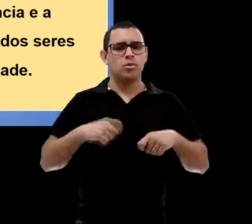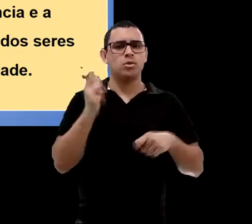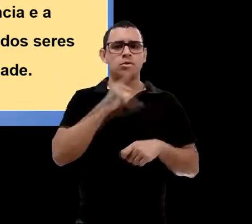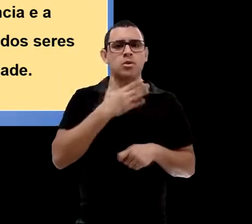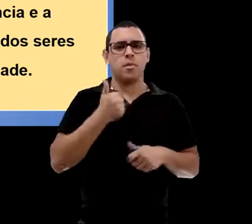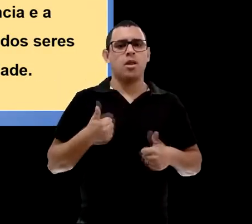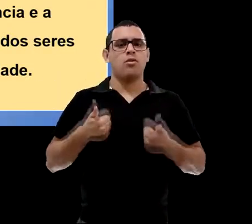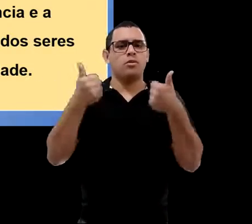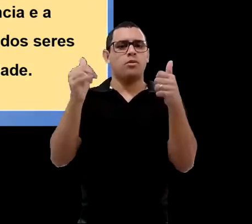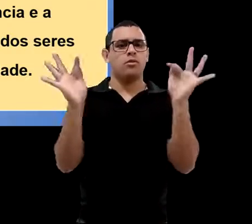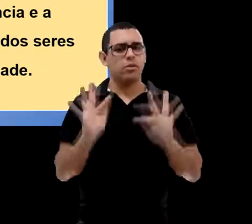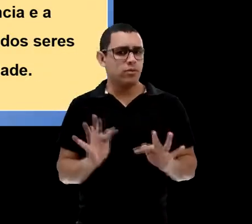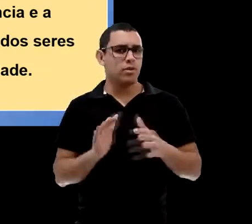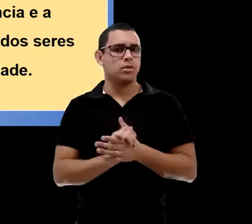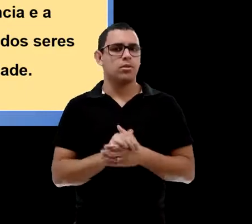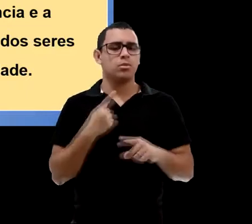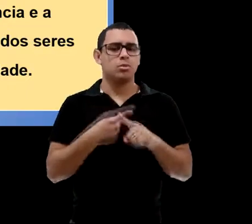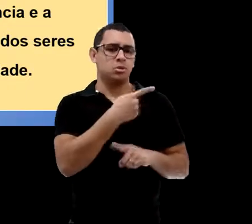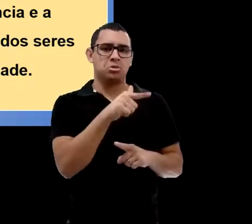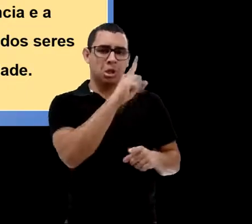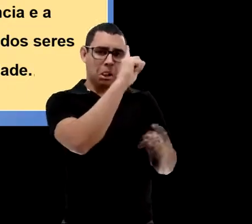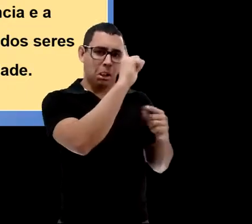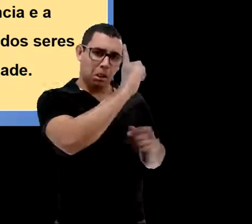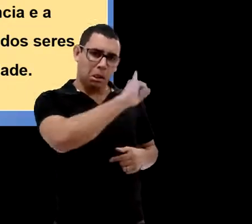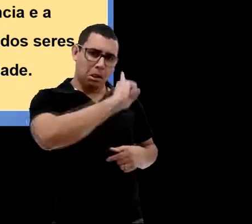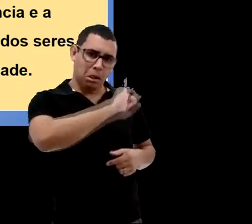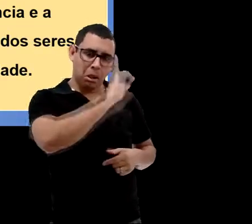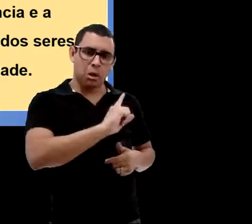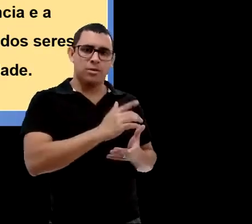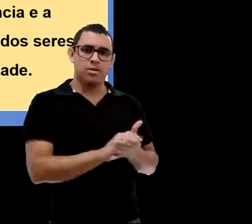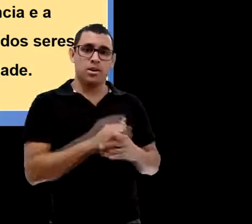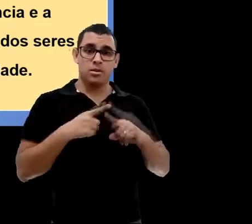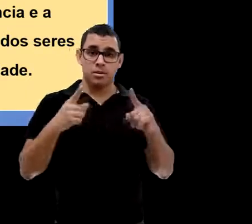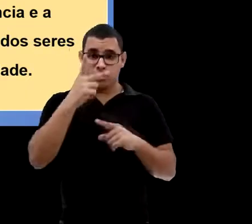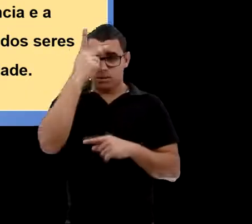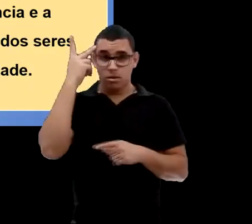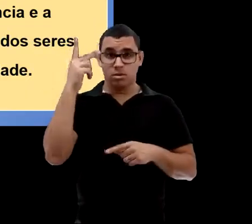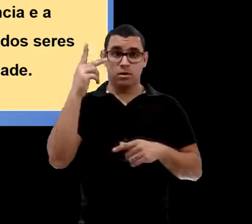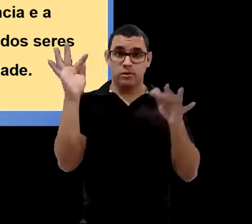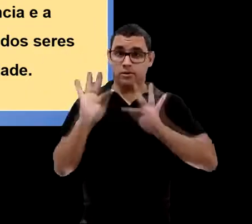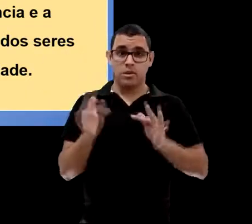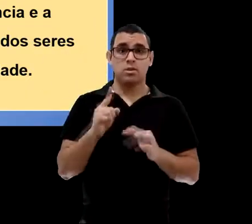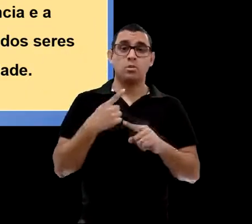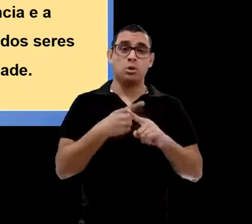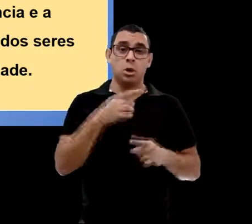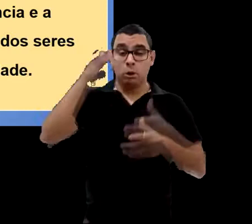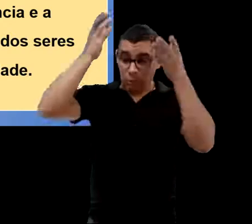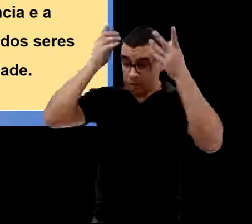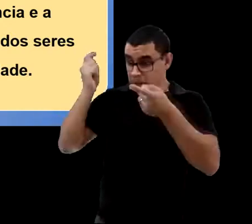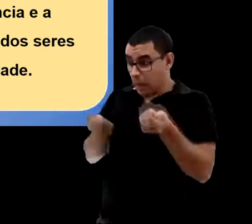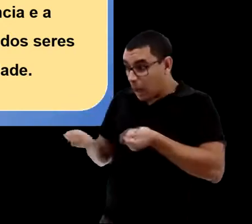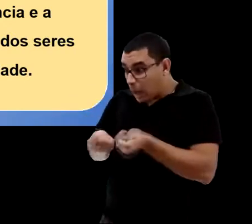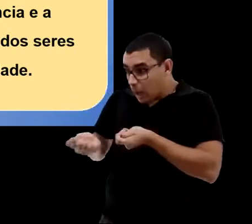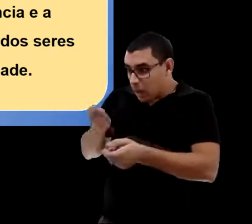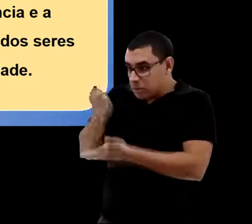humanidade encontraria o caminho da felicidade, né? Eles achavam que as pessoas ainda não tinham encontrado a felicidade porque os reis controlavam a vida